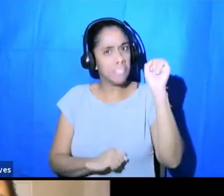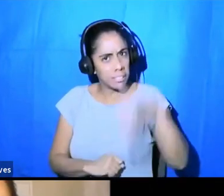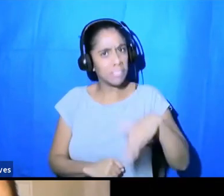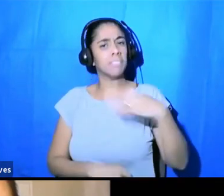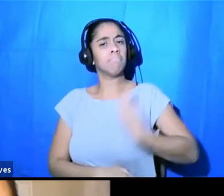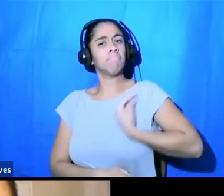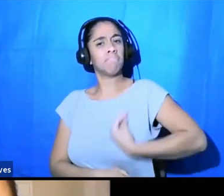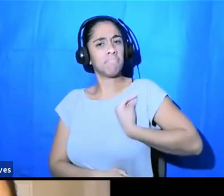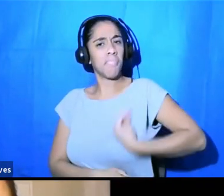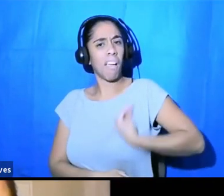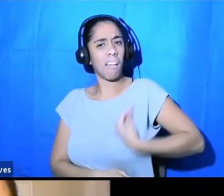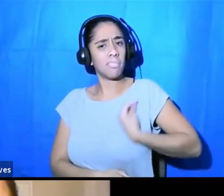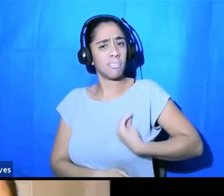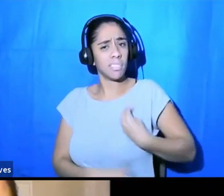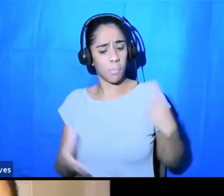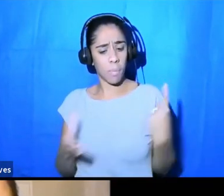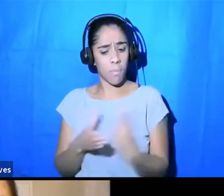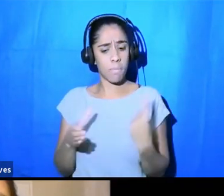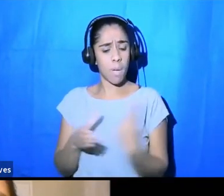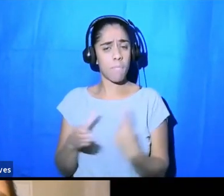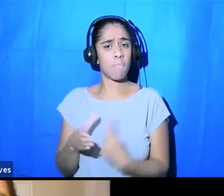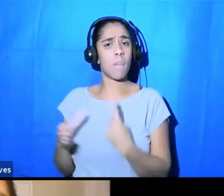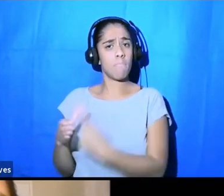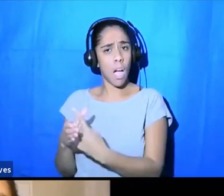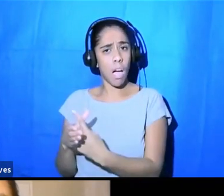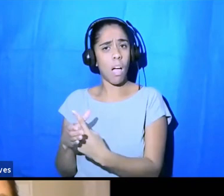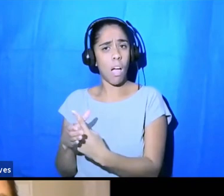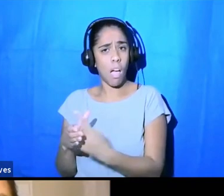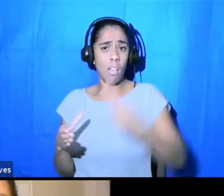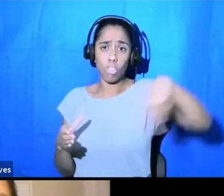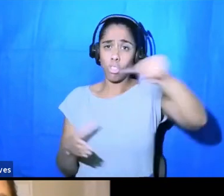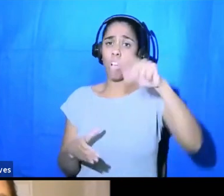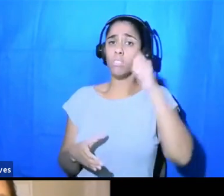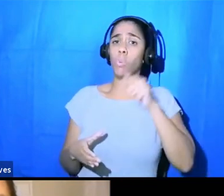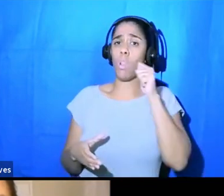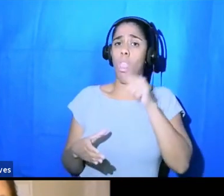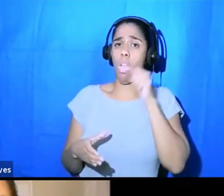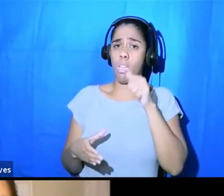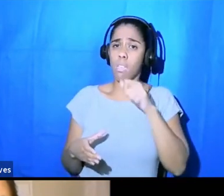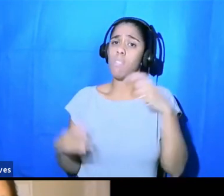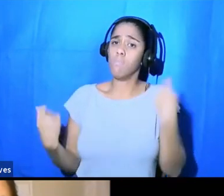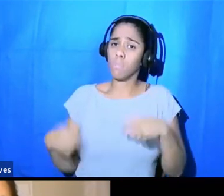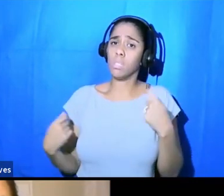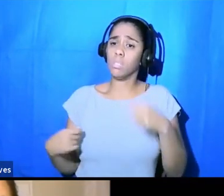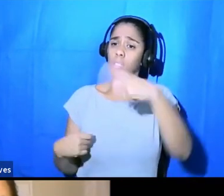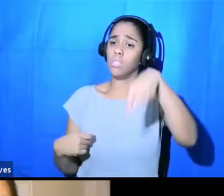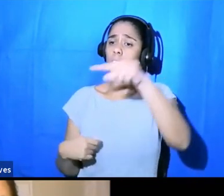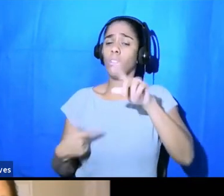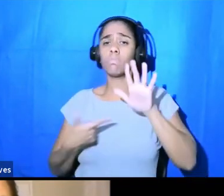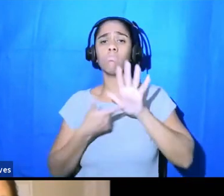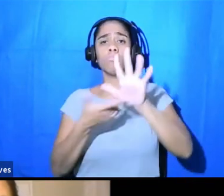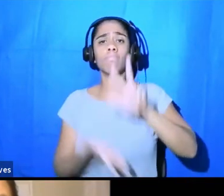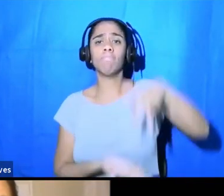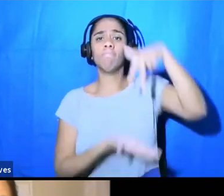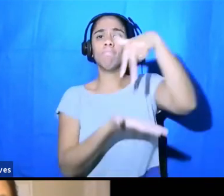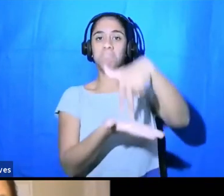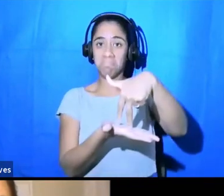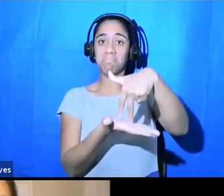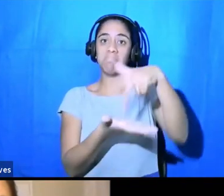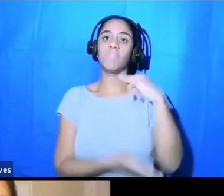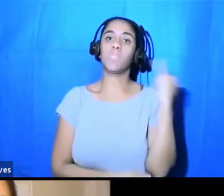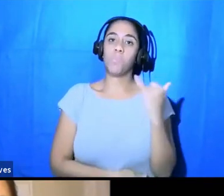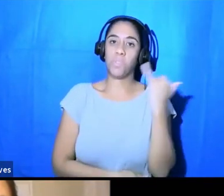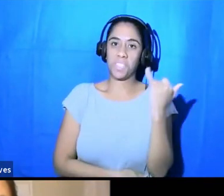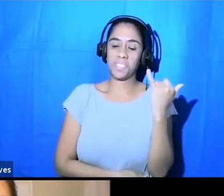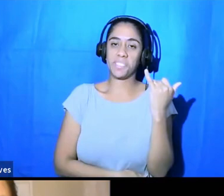com que eles deixem de legislar sobre a nossa vida sem nos escutar. Então, hoje a gente vai receber aqui, primeiro, a